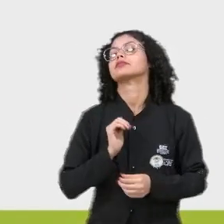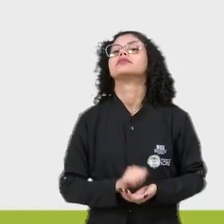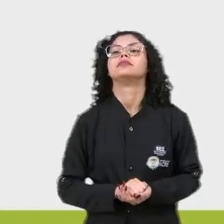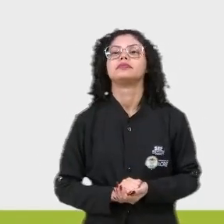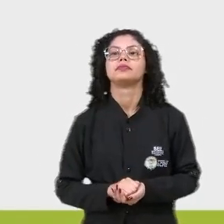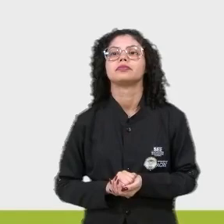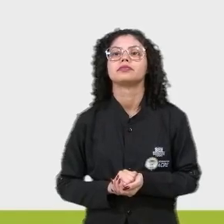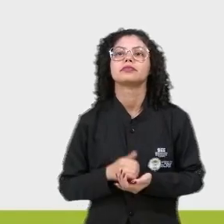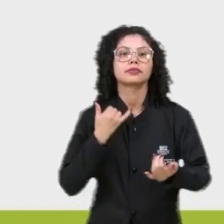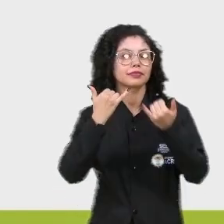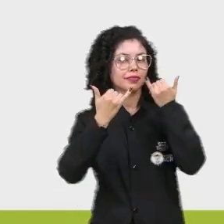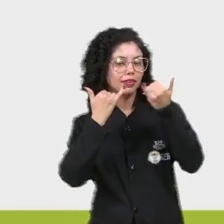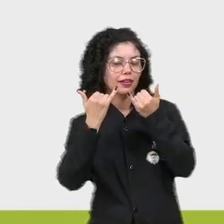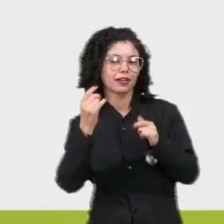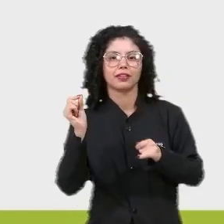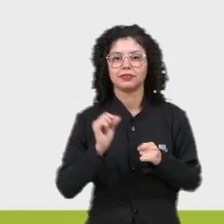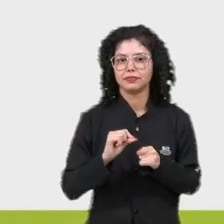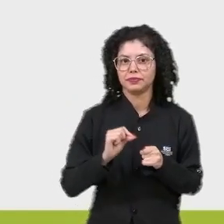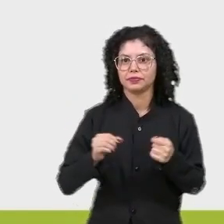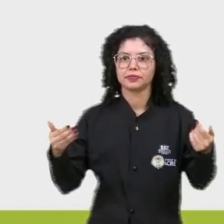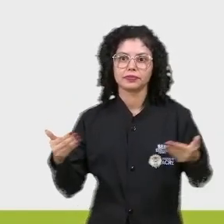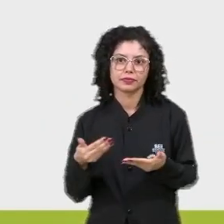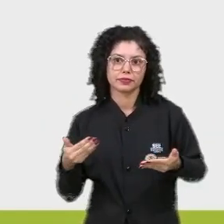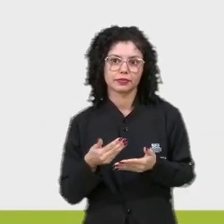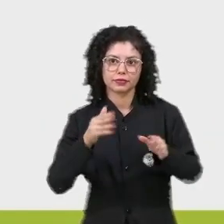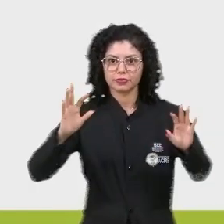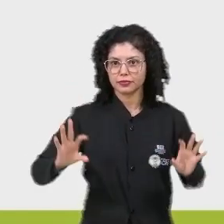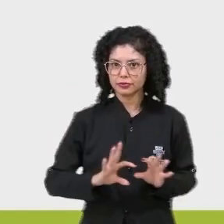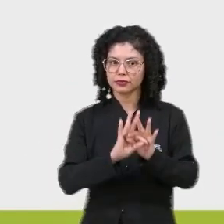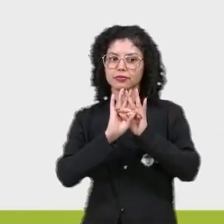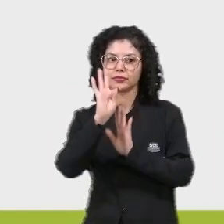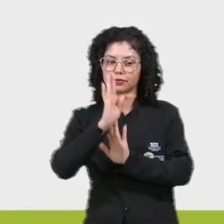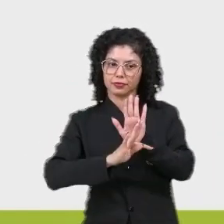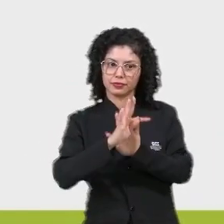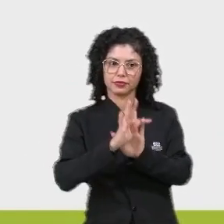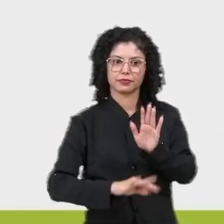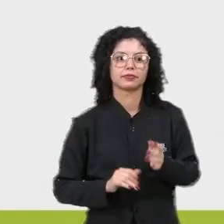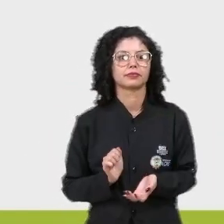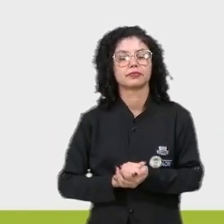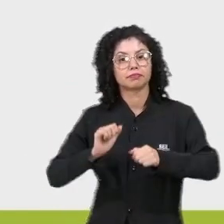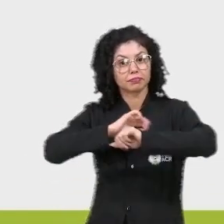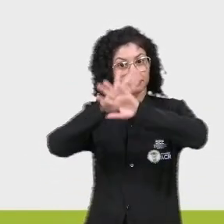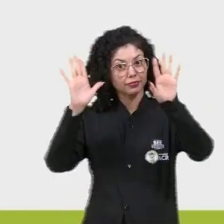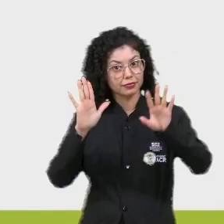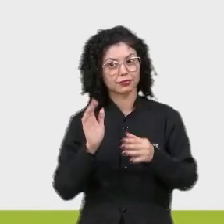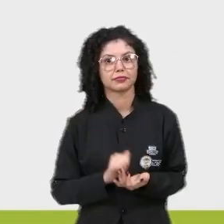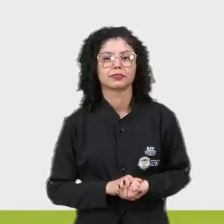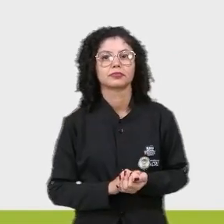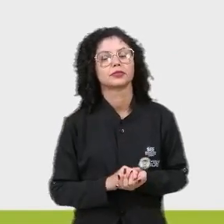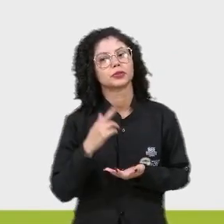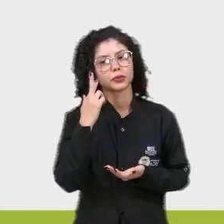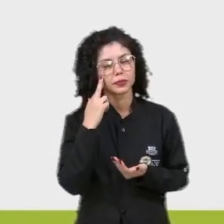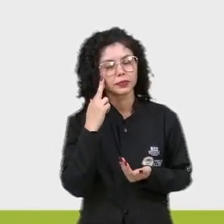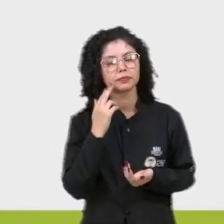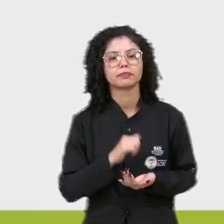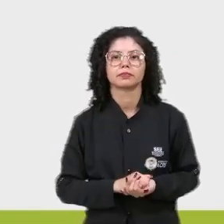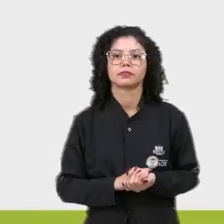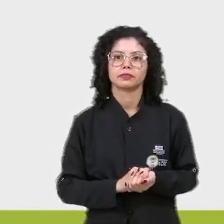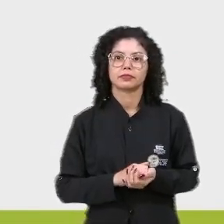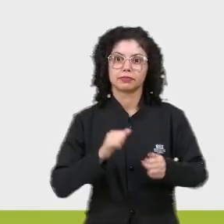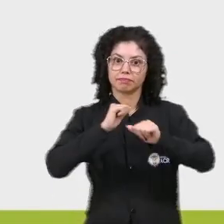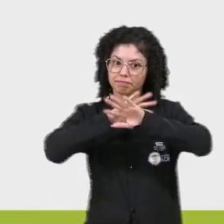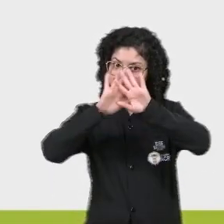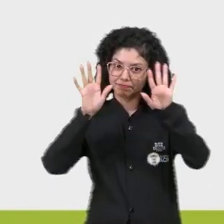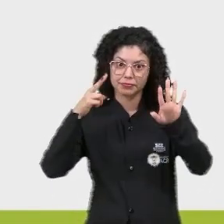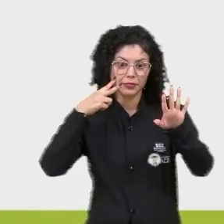que essa propaganda faz uma intertextualidade, é muito claro, é muito compreensível, está